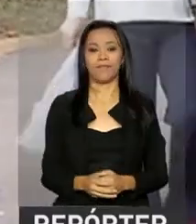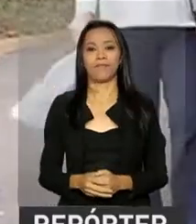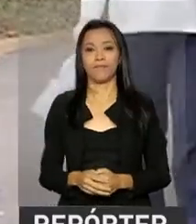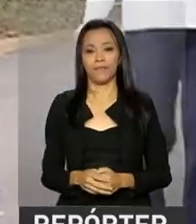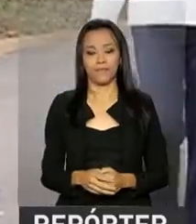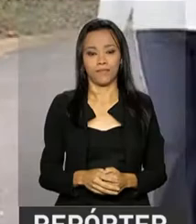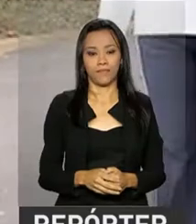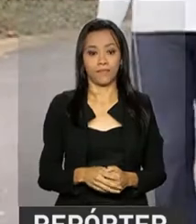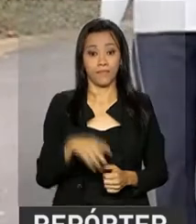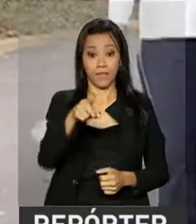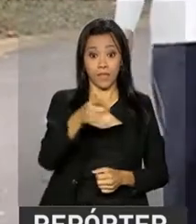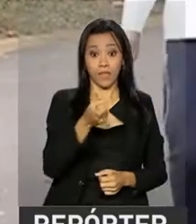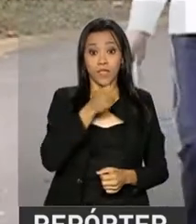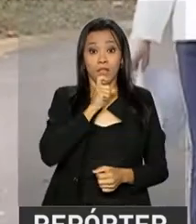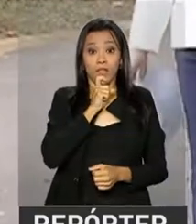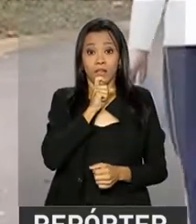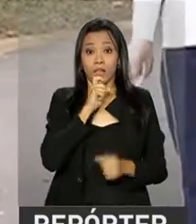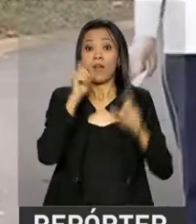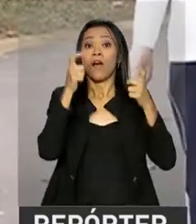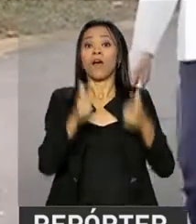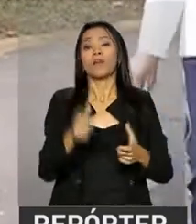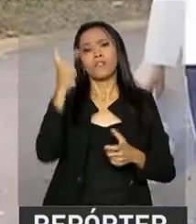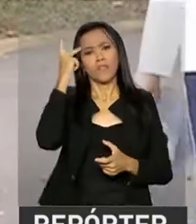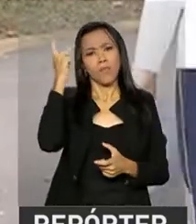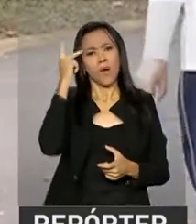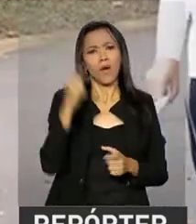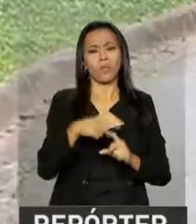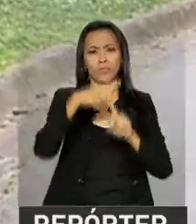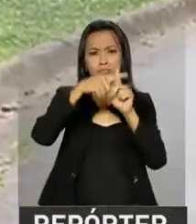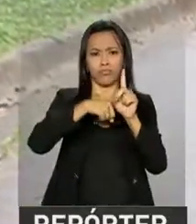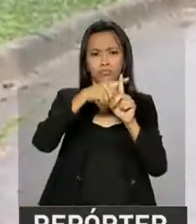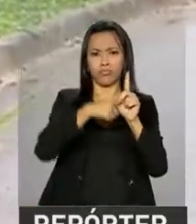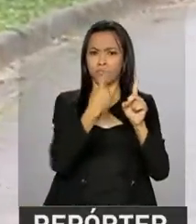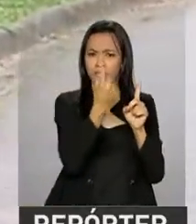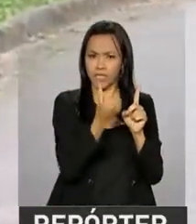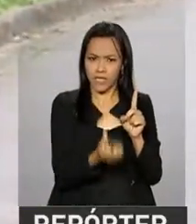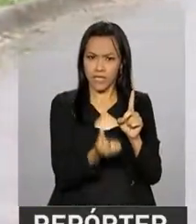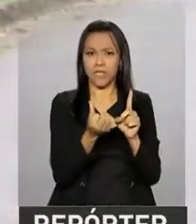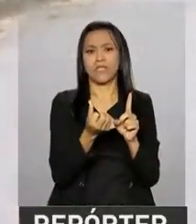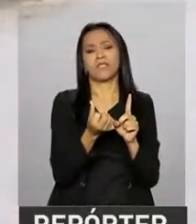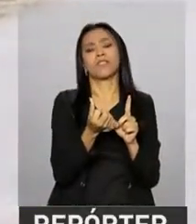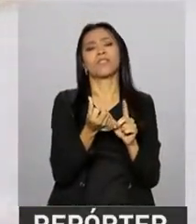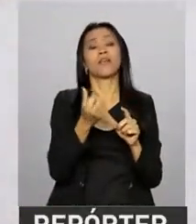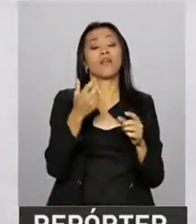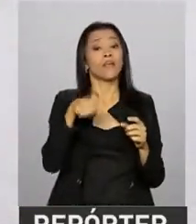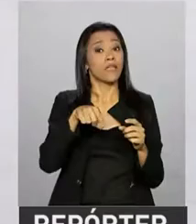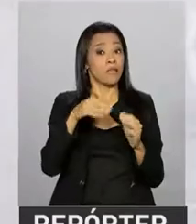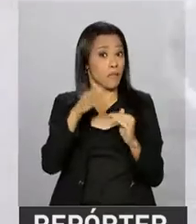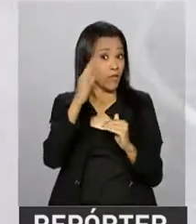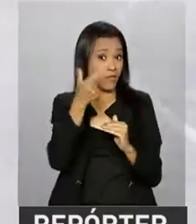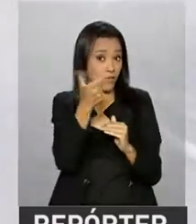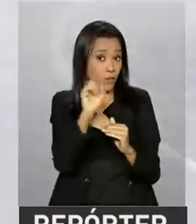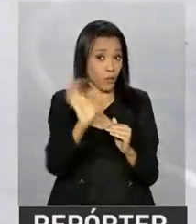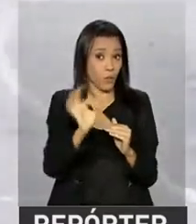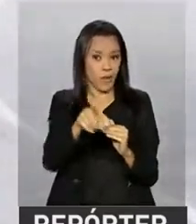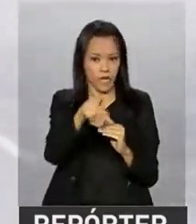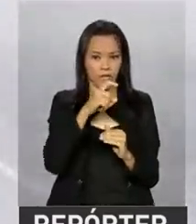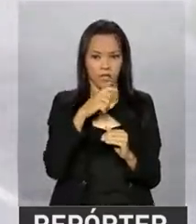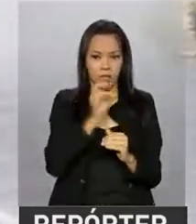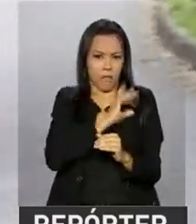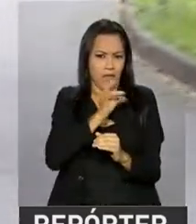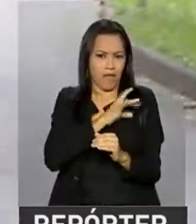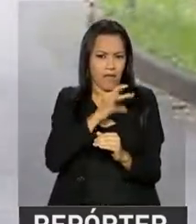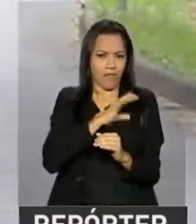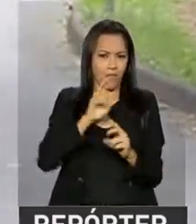dia frio em são paulo começou com 16 graus ea previsão é não passar dos vídeos mas a temperatura baixa não assusta quem